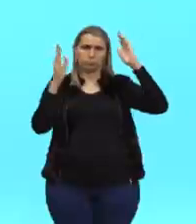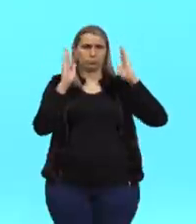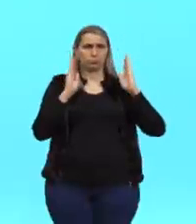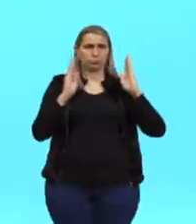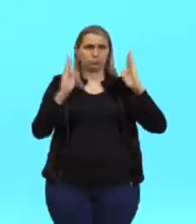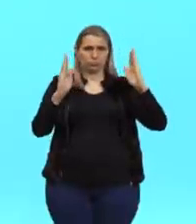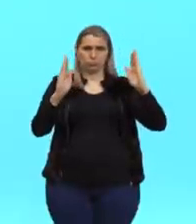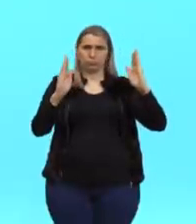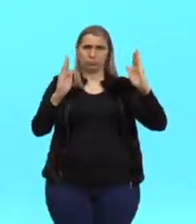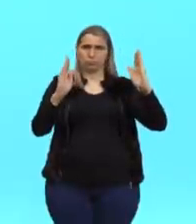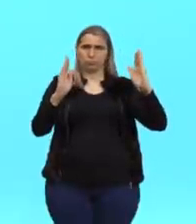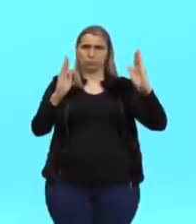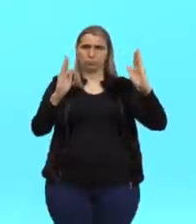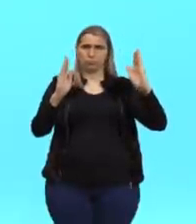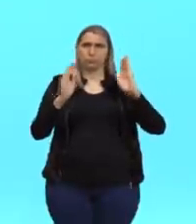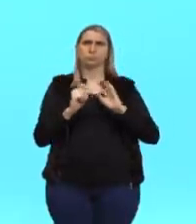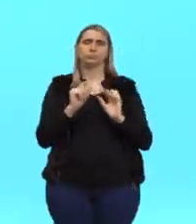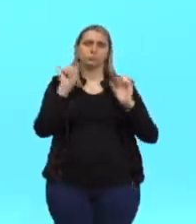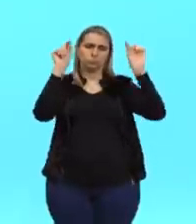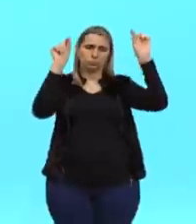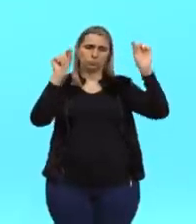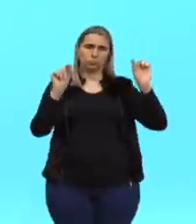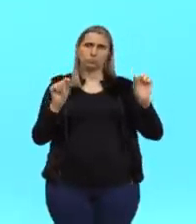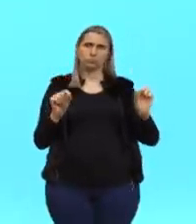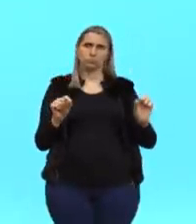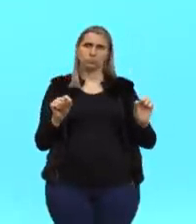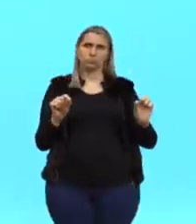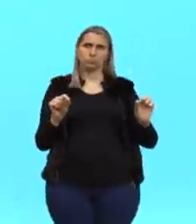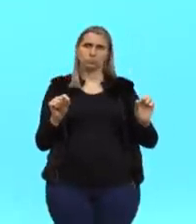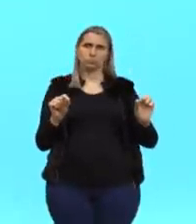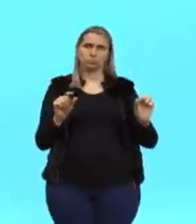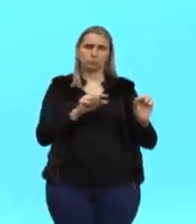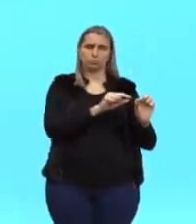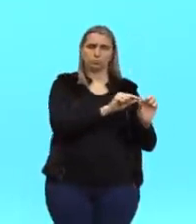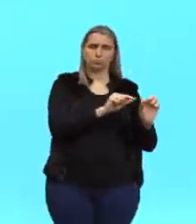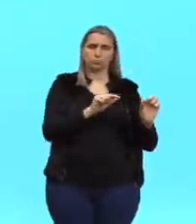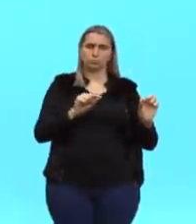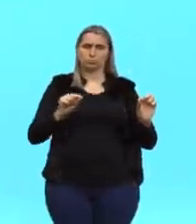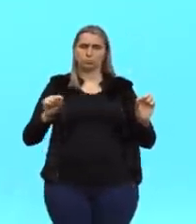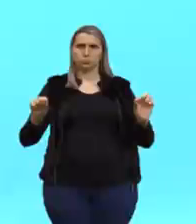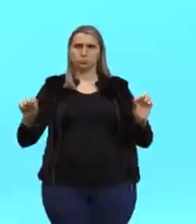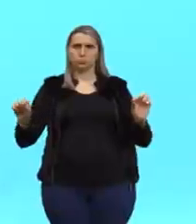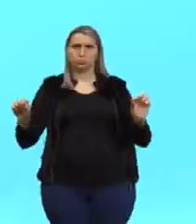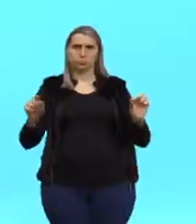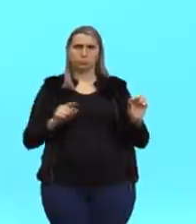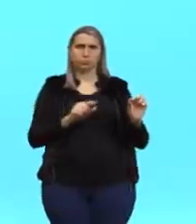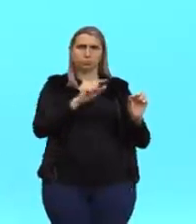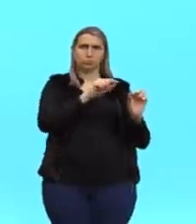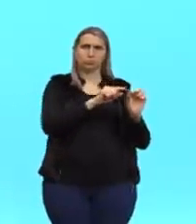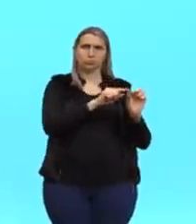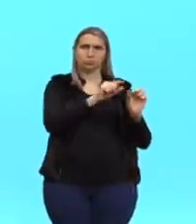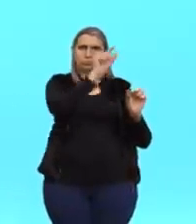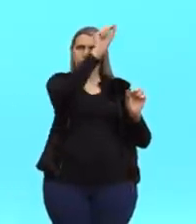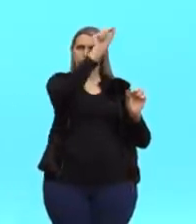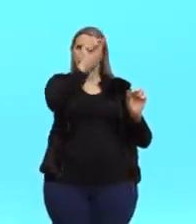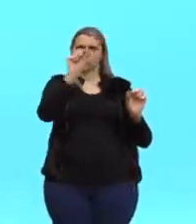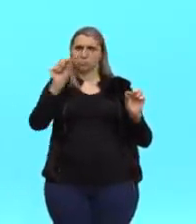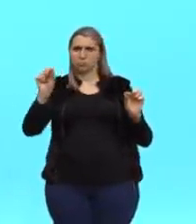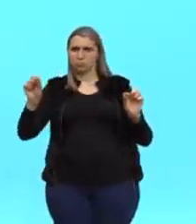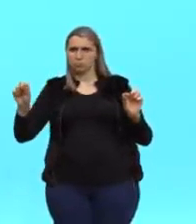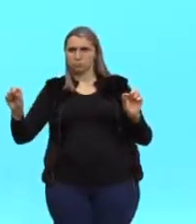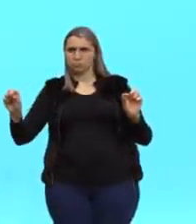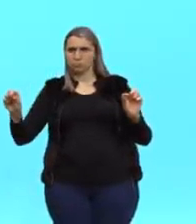paralelas. Estas retas paralelas são interceptadas, ó, pelo lado que nós traçamos aqui